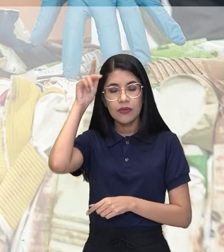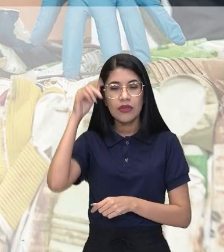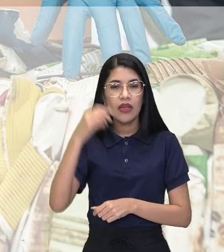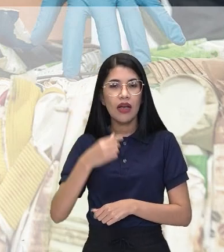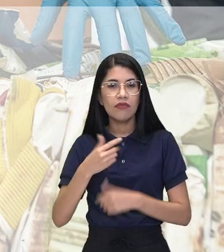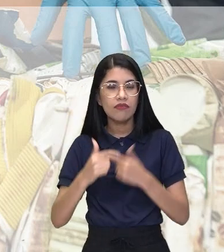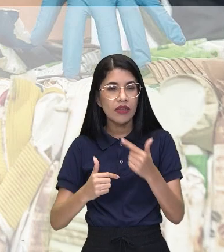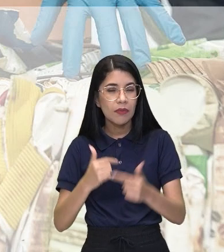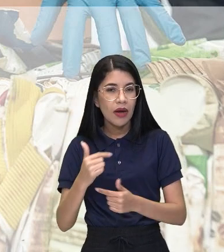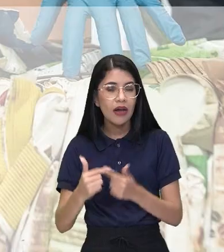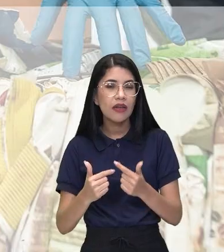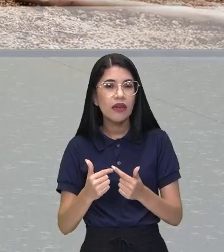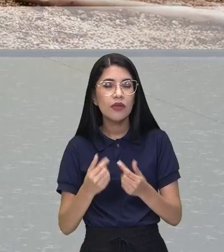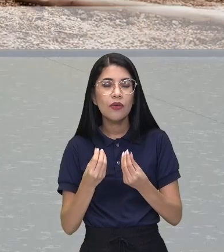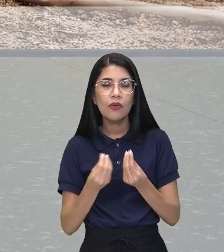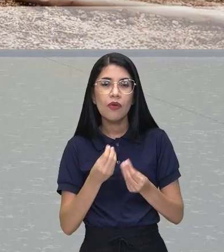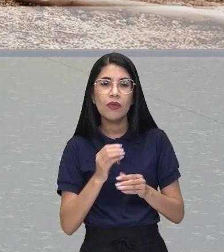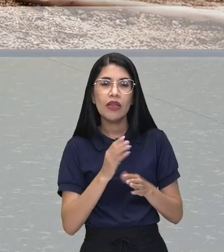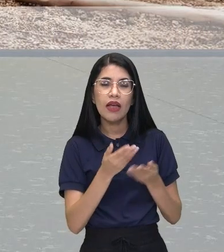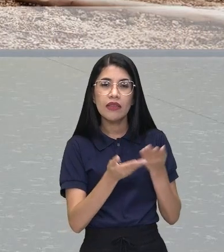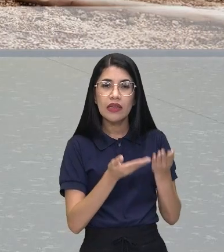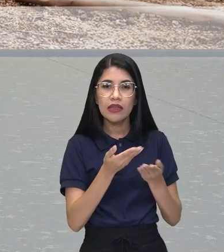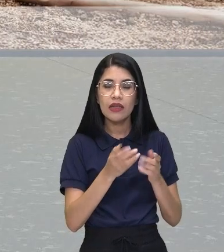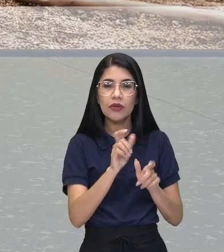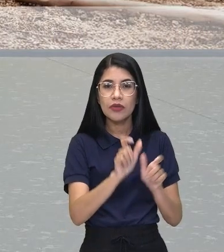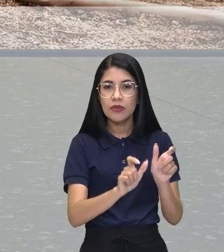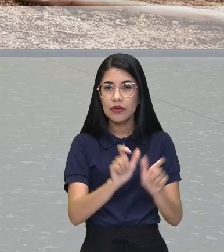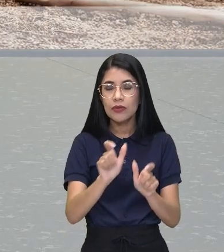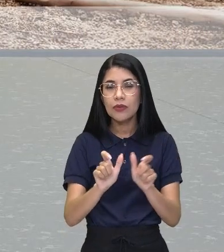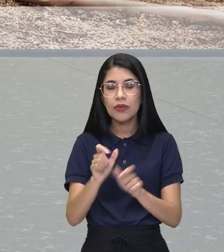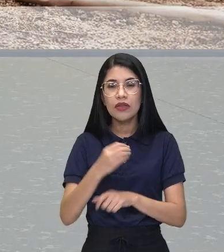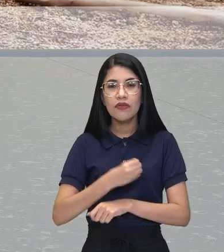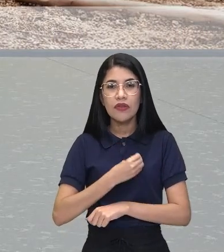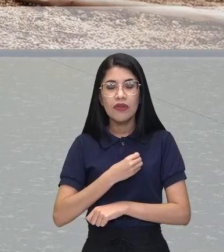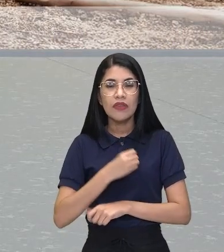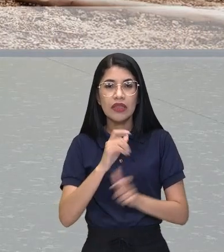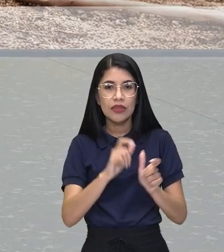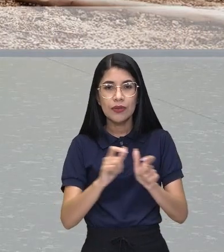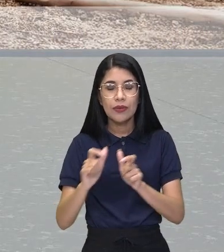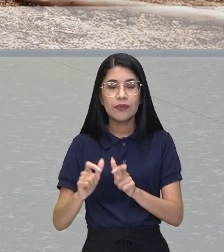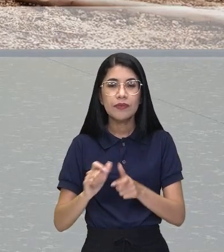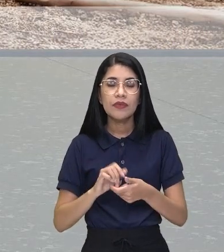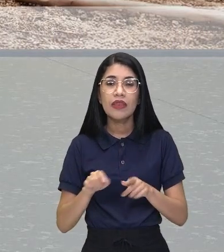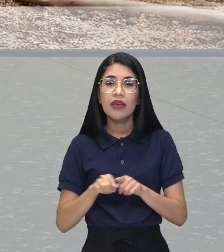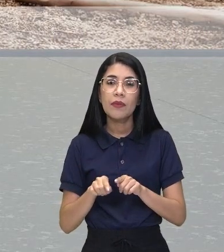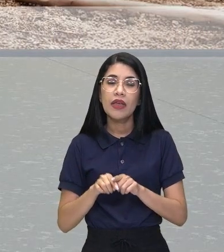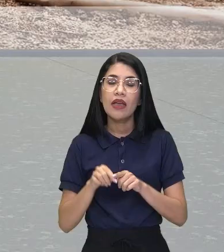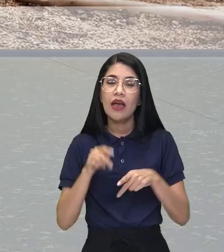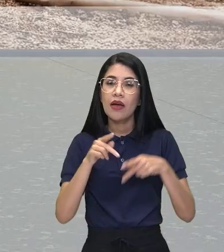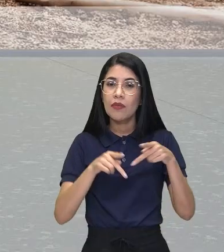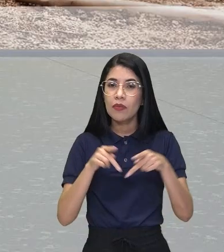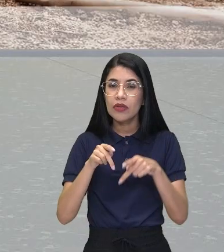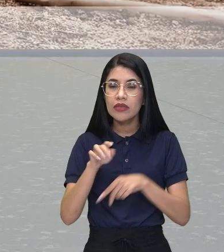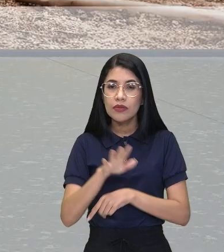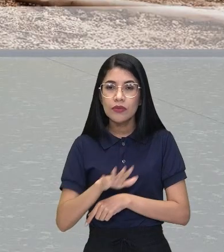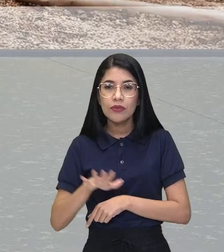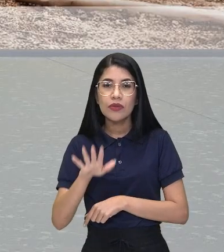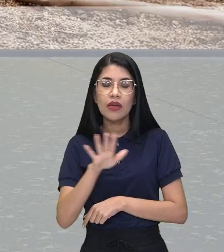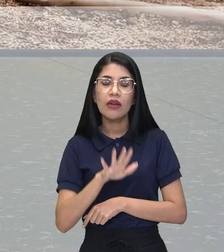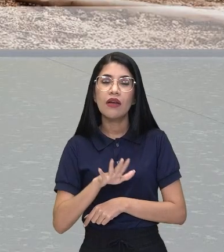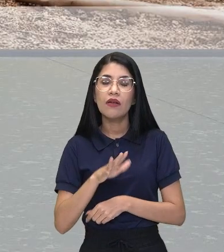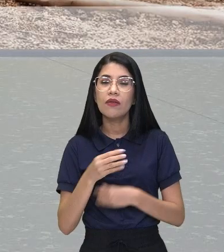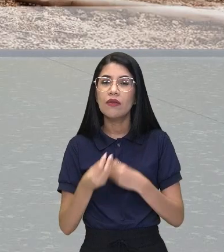com essas pessoas, que tipo de serviço está sendo feito, e que também a própria população, né, e nós mesmos,